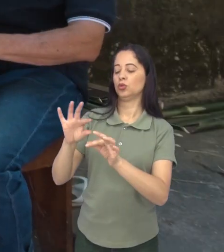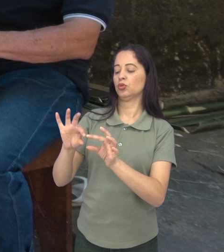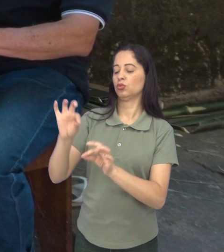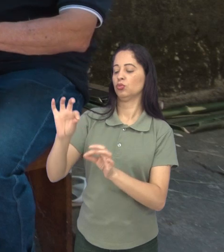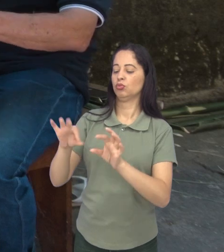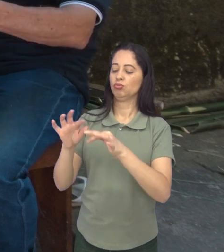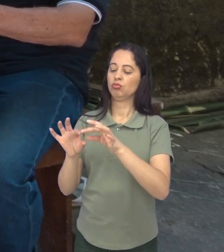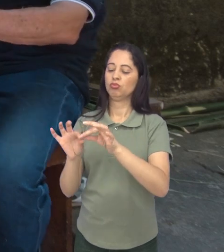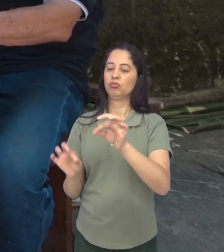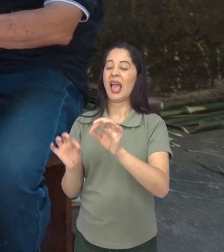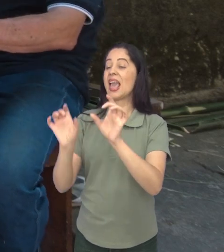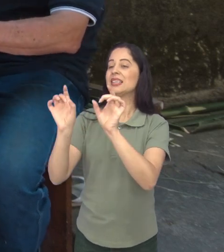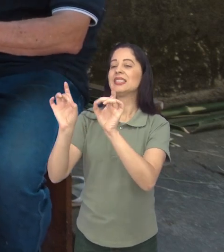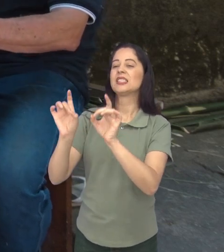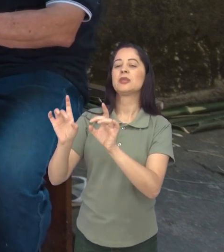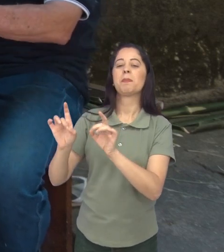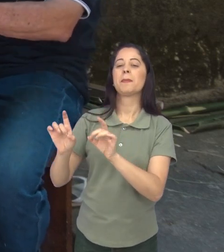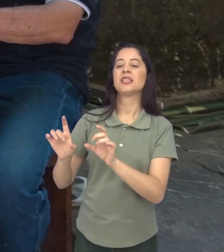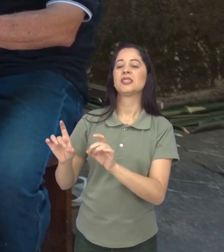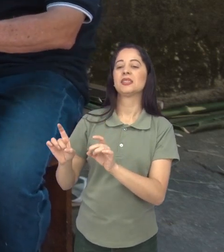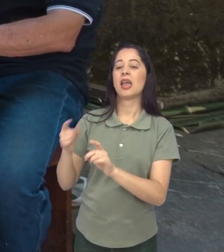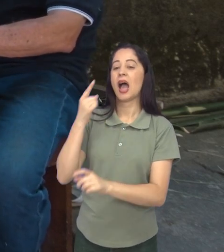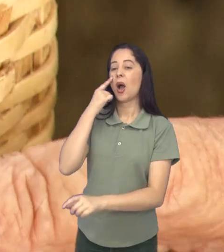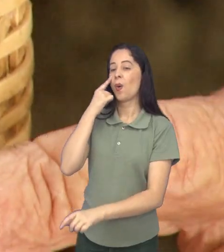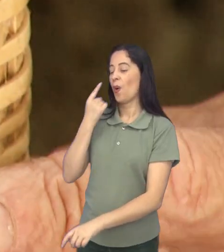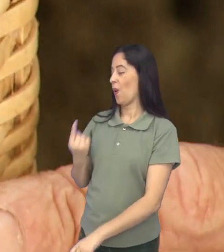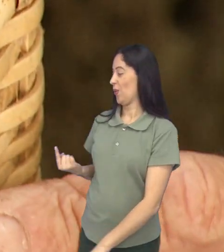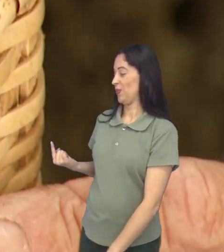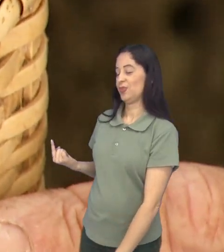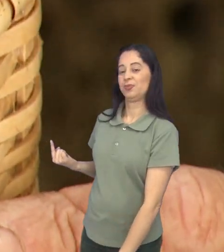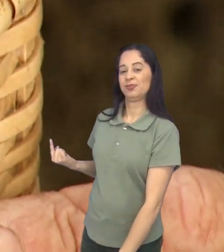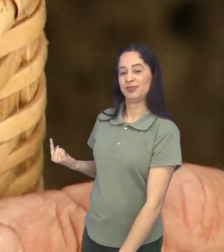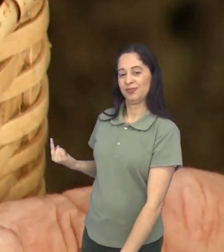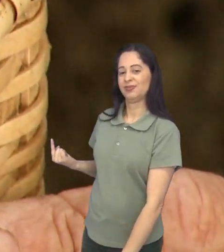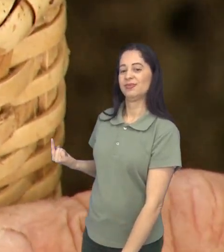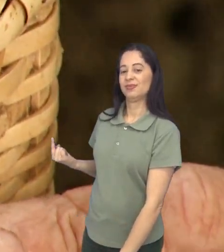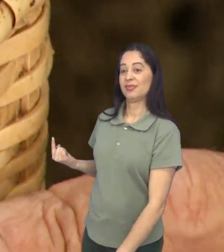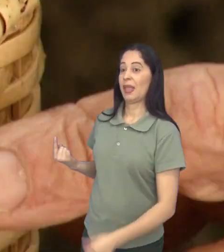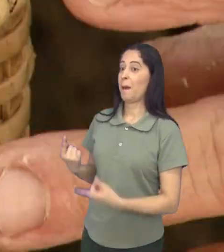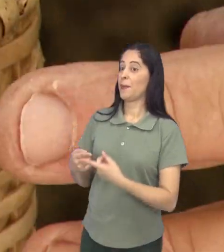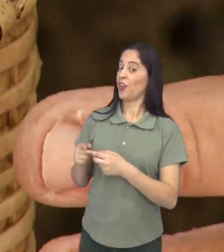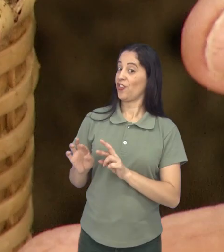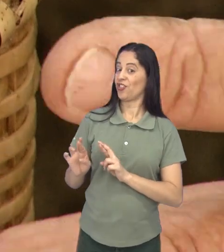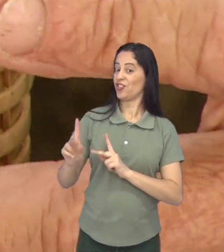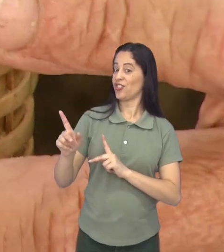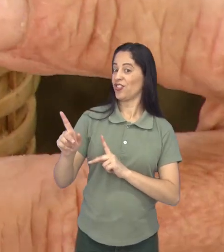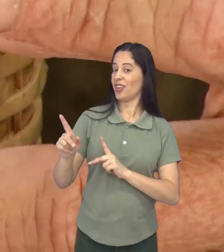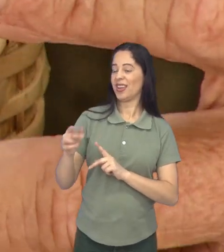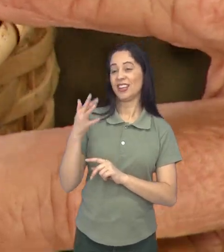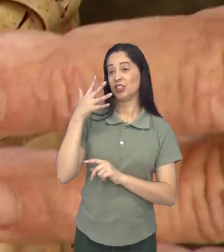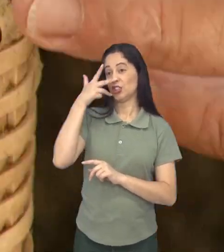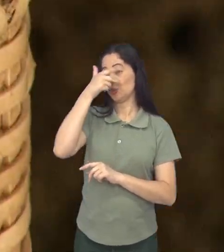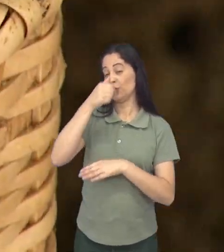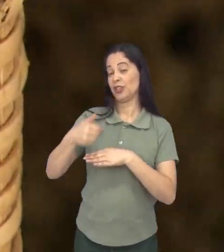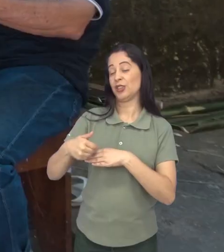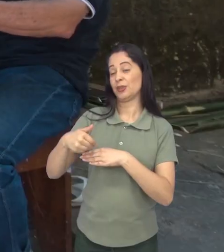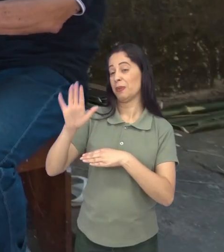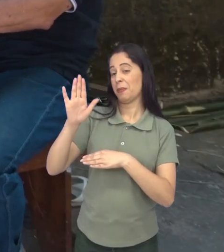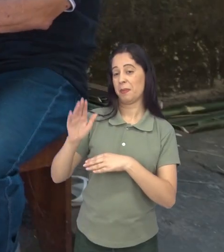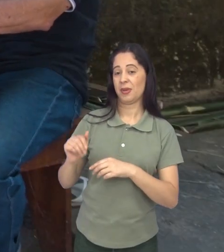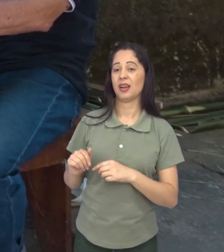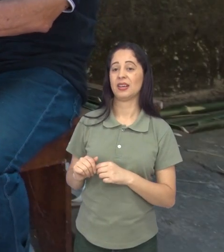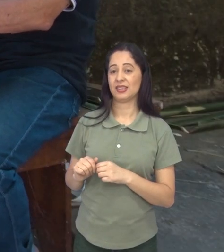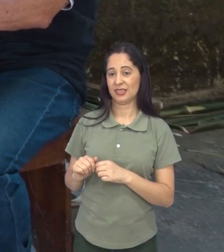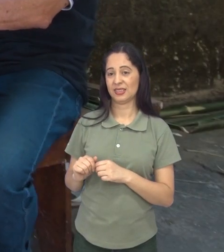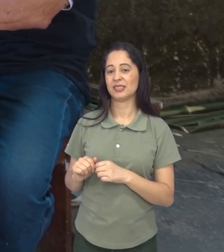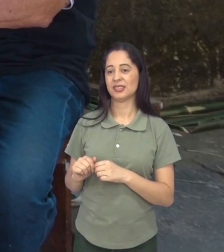eu, ainda criança, entendi que eu deveria fazer dobrado para ficar diferente, e fiquei